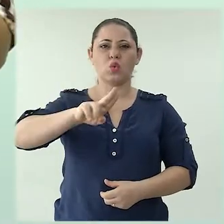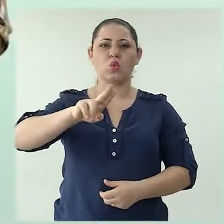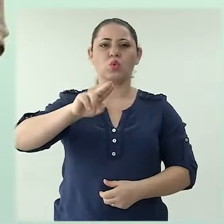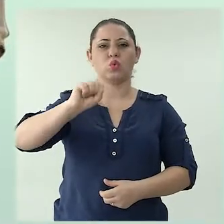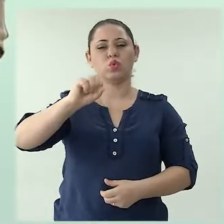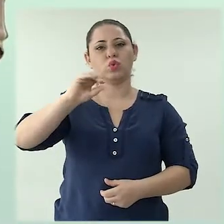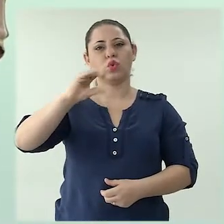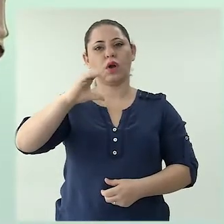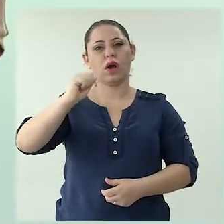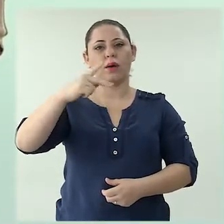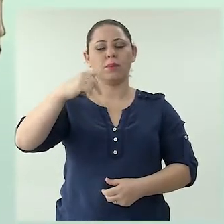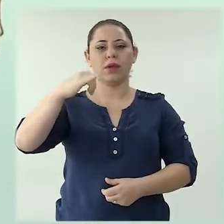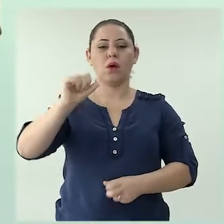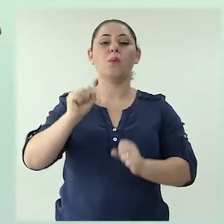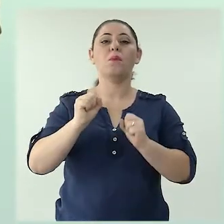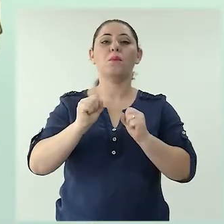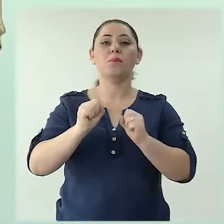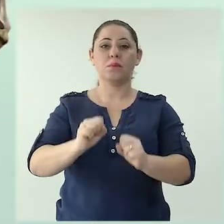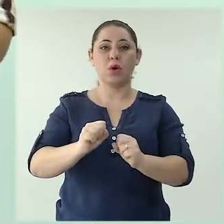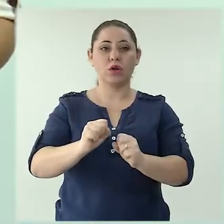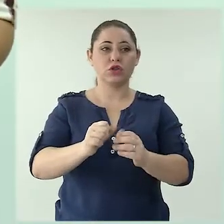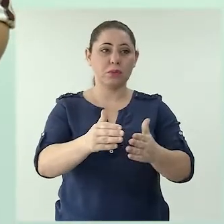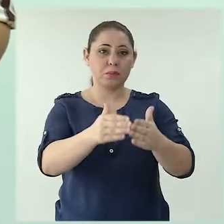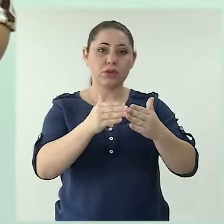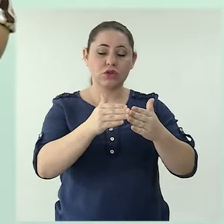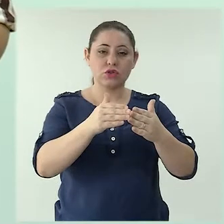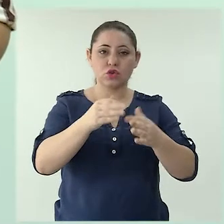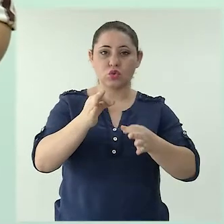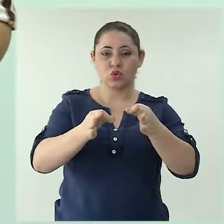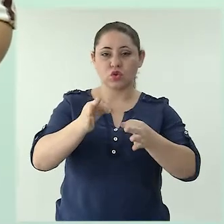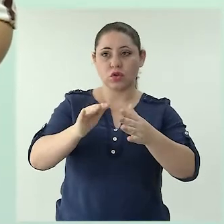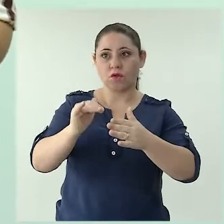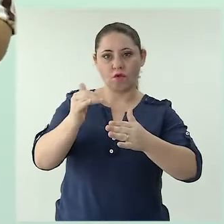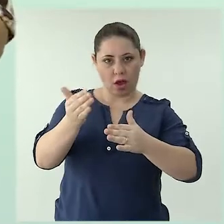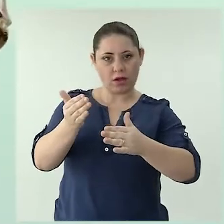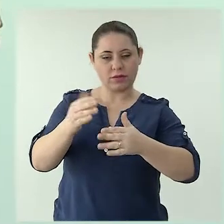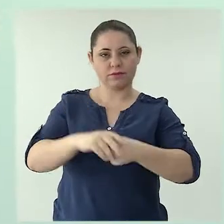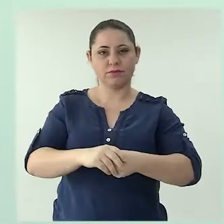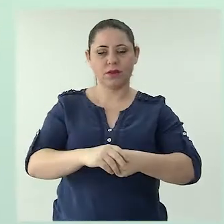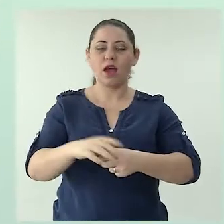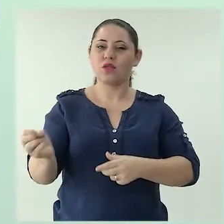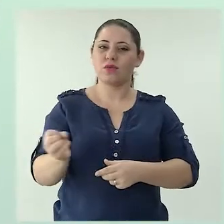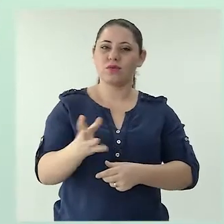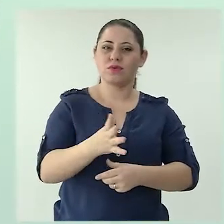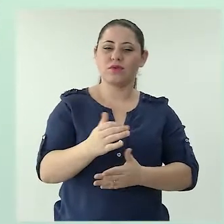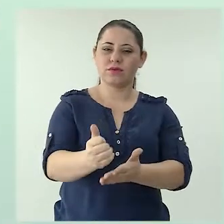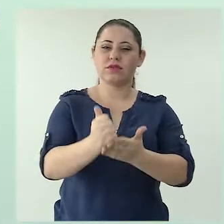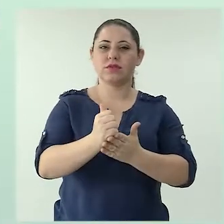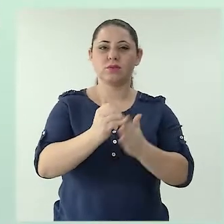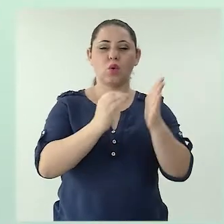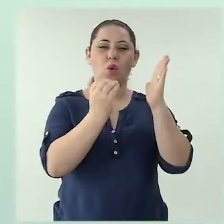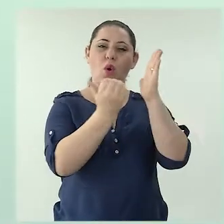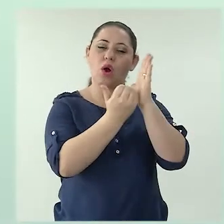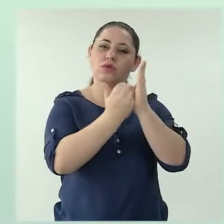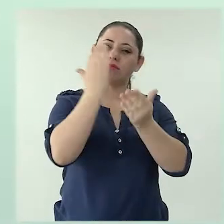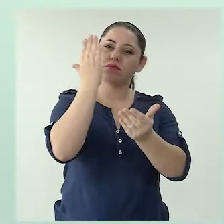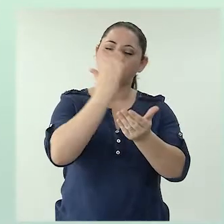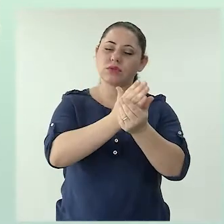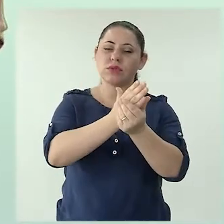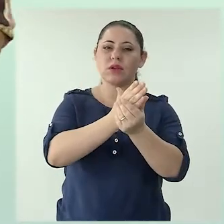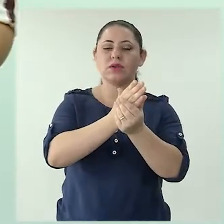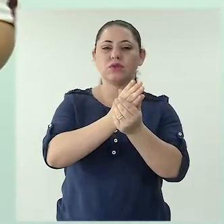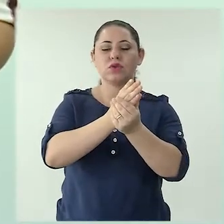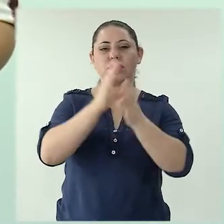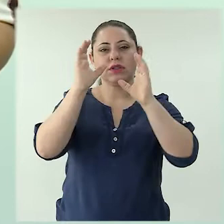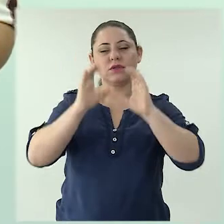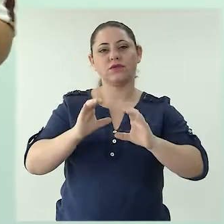sabia que o uso capião também pode ser pleiteado extrajudicialmente? Essa é uma novidade trazida pelo Código de Processo Civil